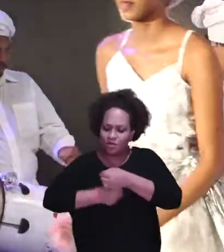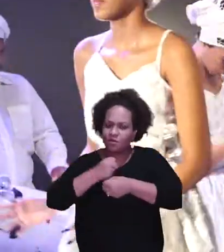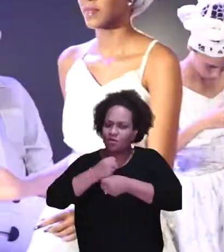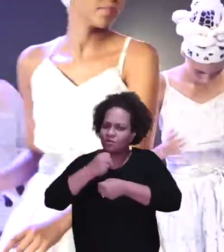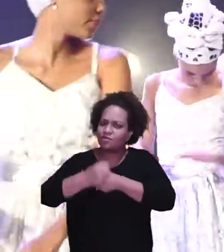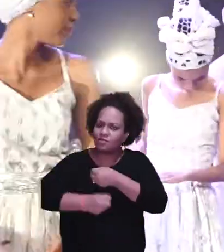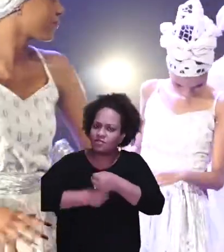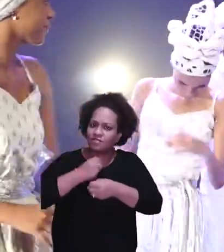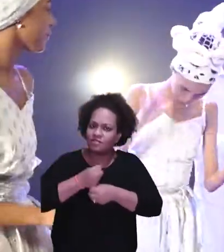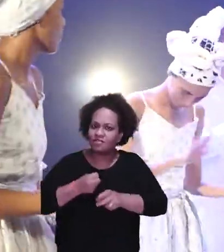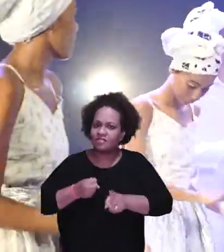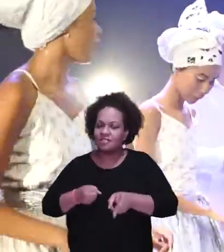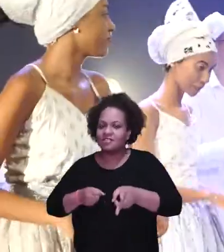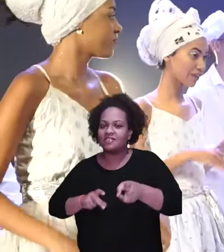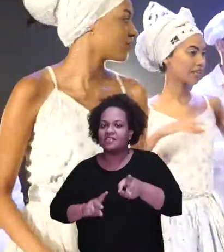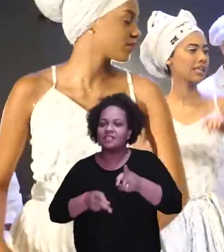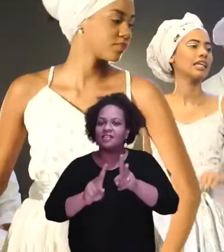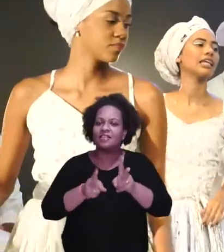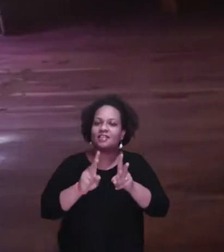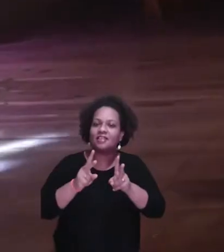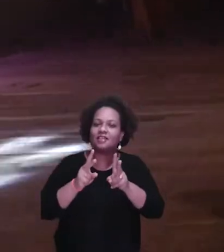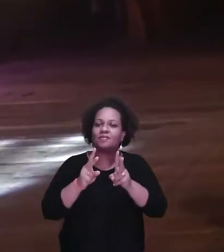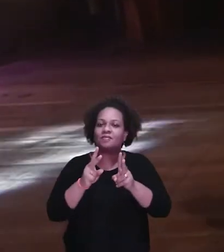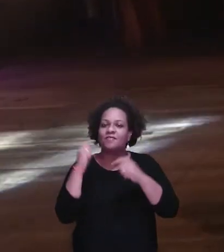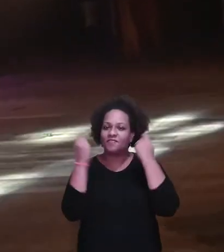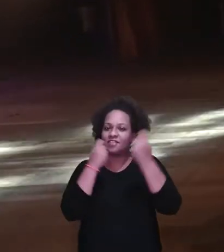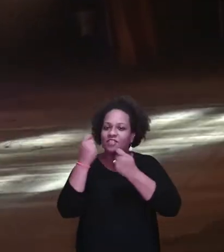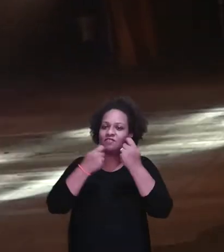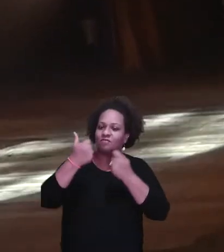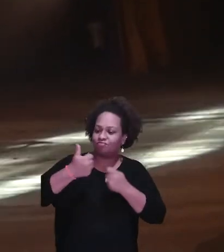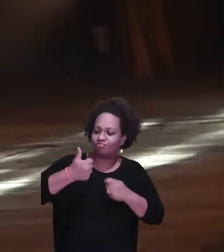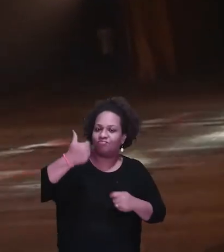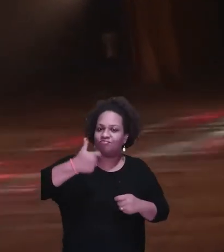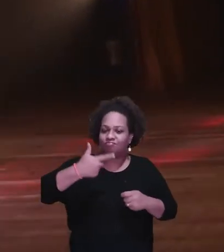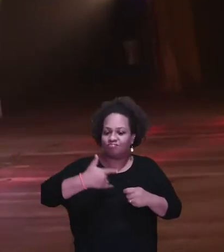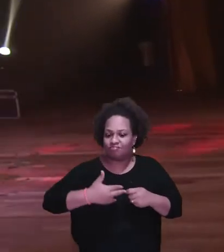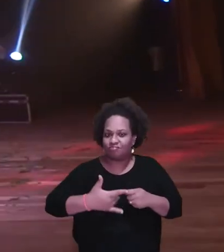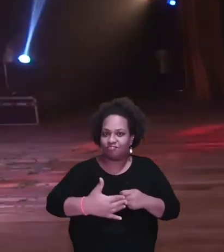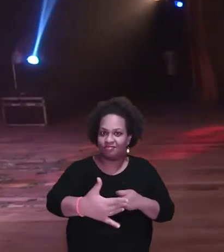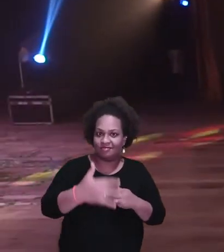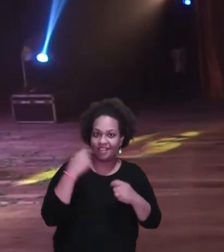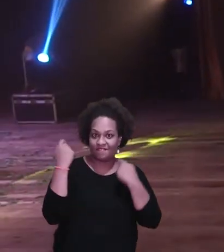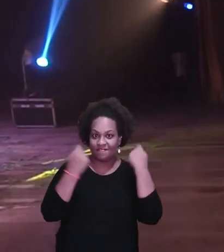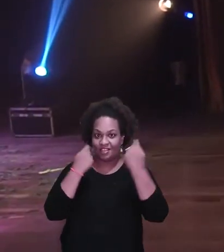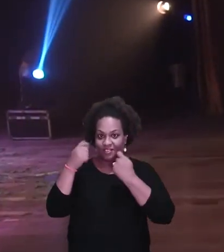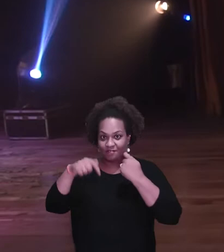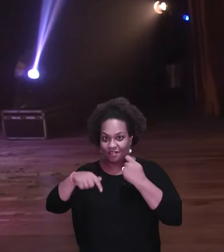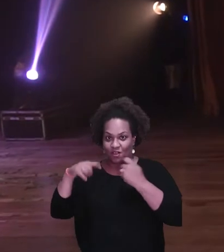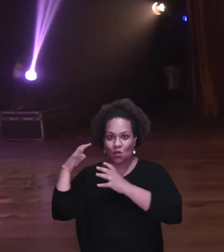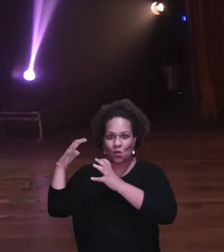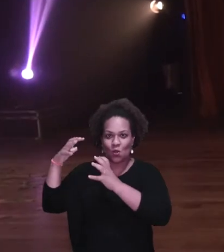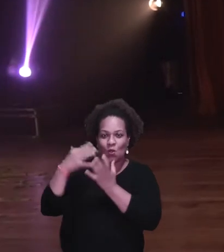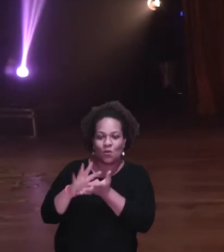todo ano e a Edição do Festival fogo de roda